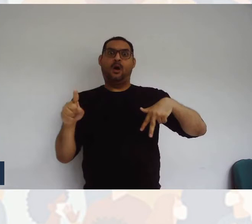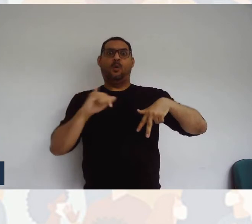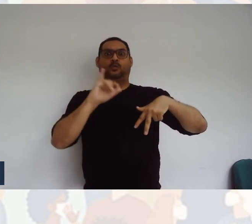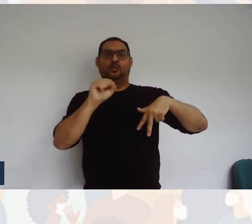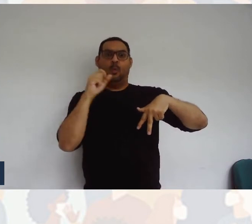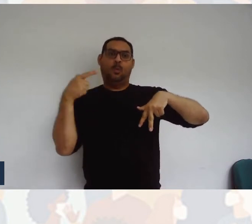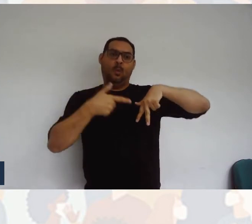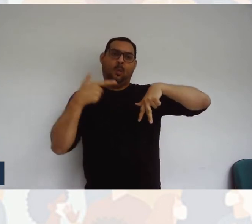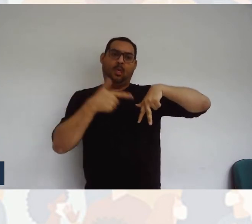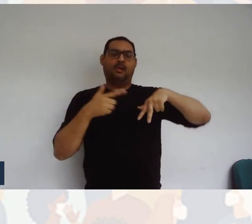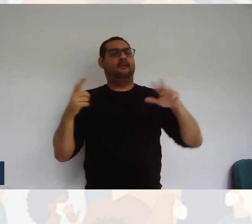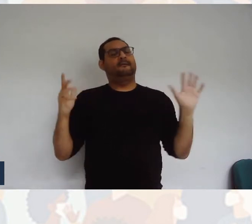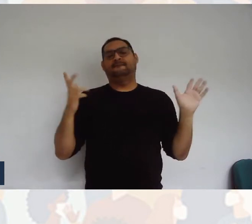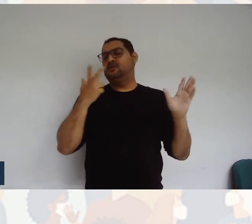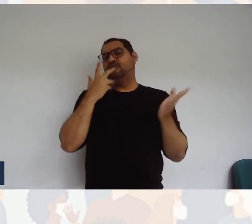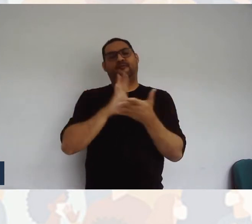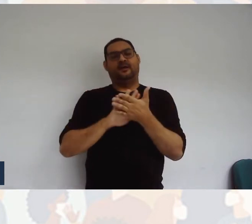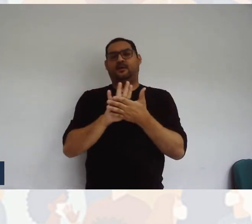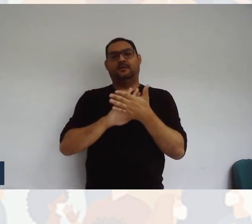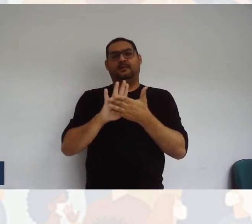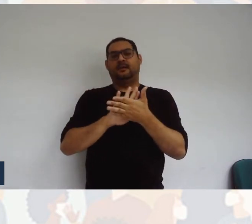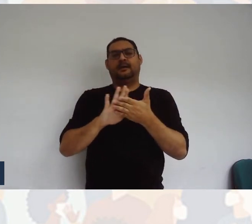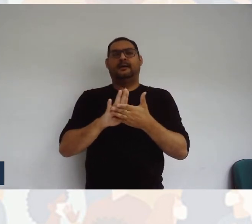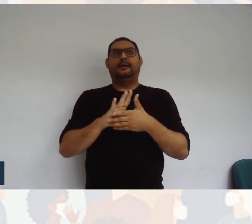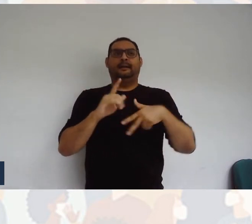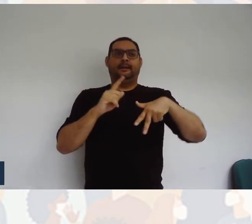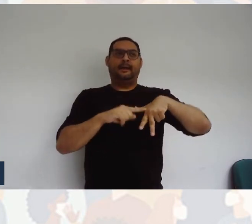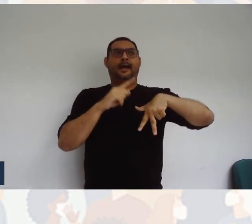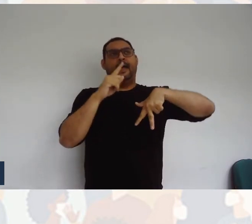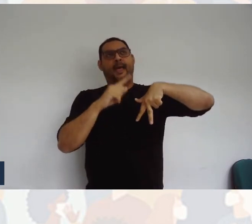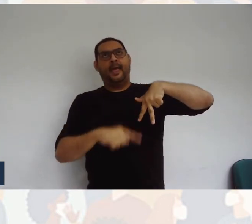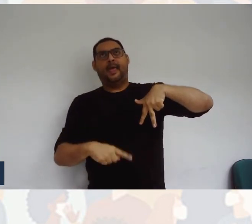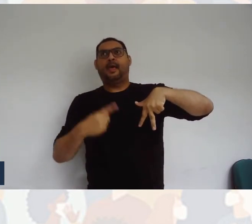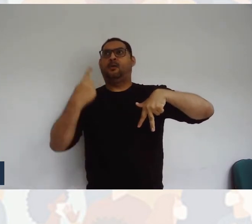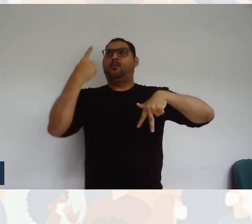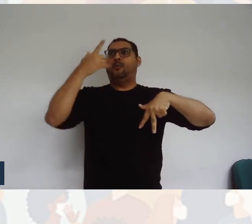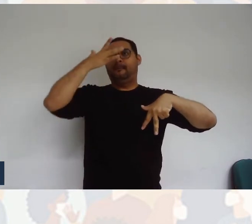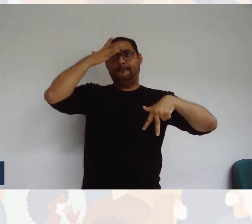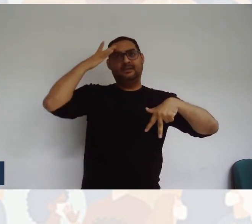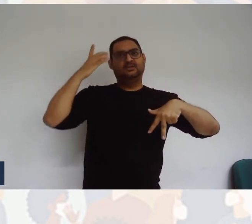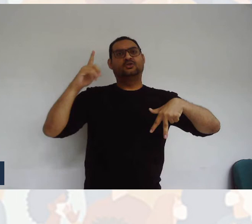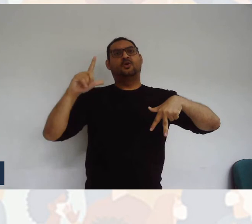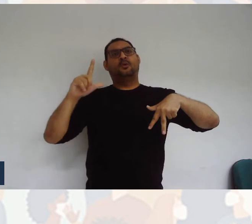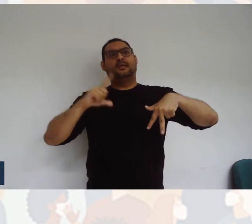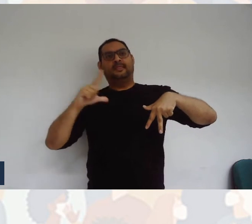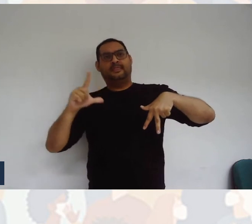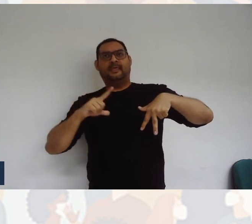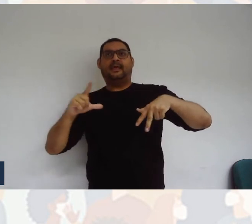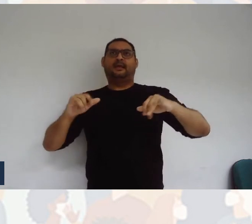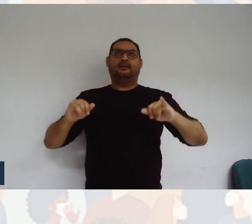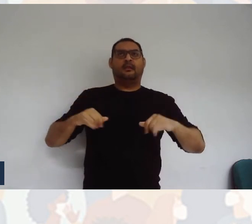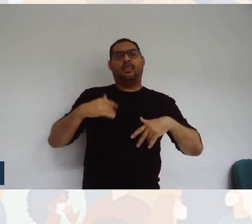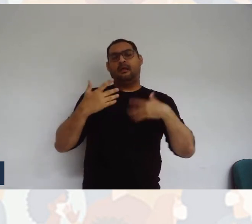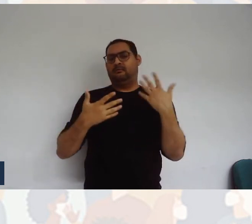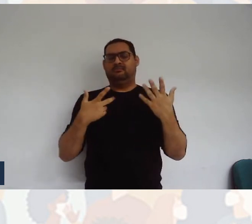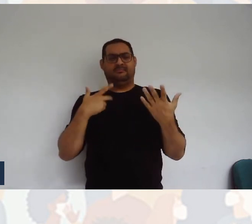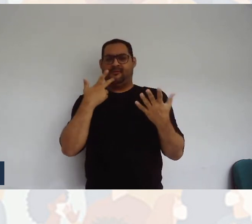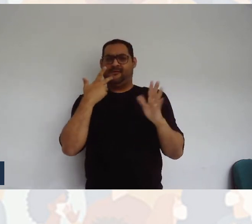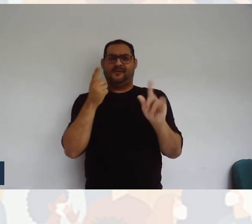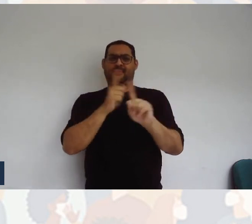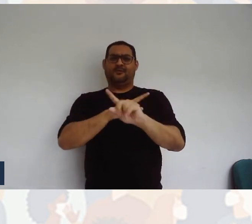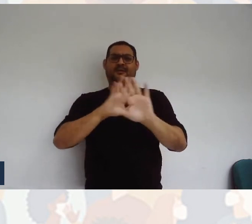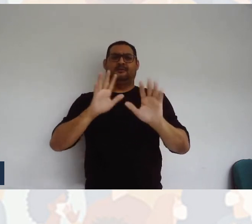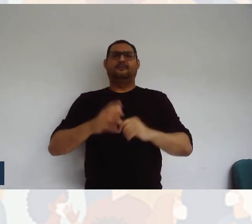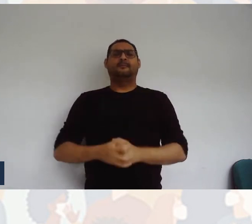o João como uma pessoa assim, que está ali fazendo. Ao contrário, uma coisa...